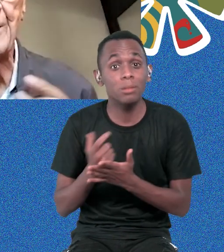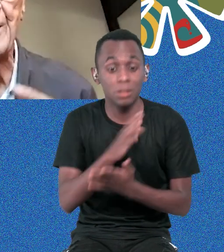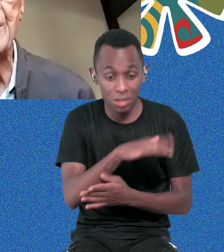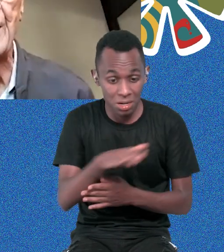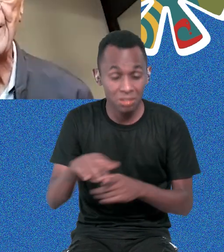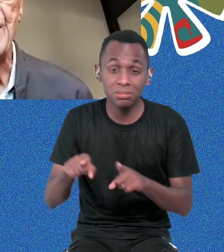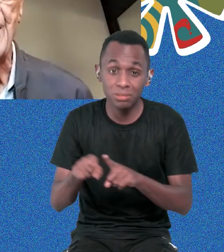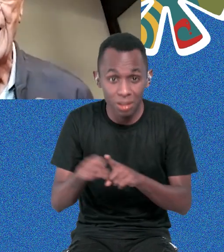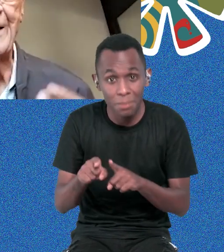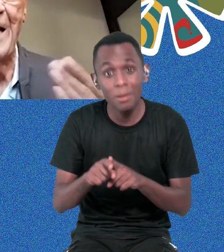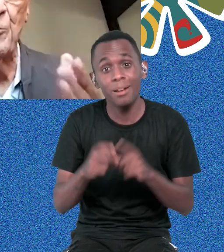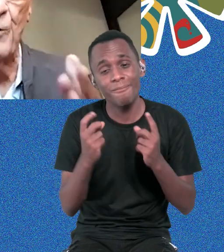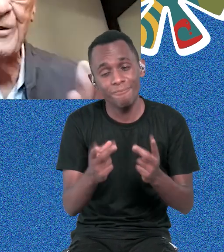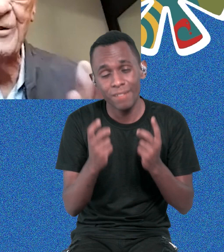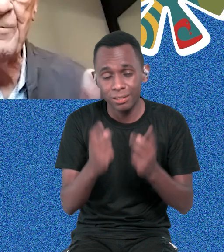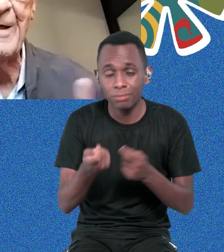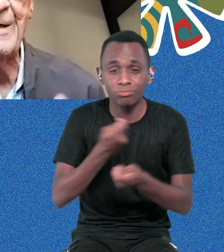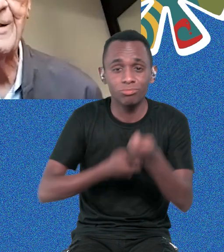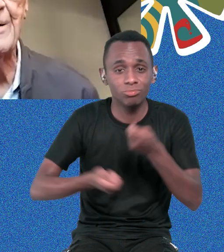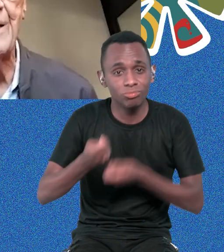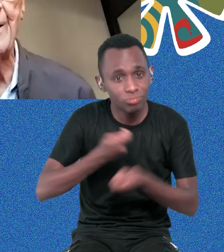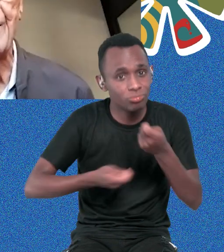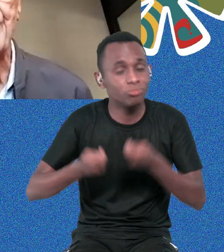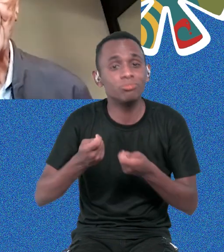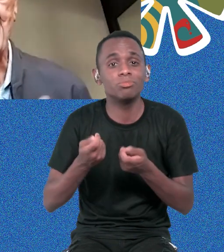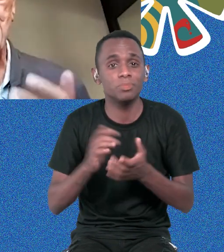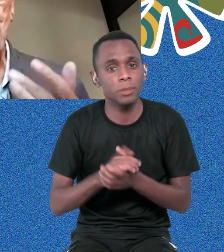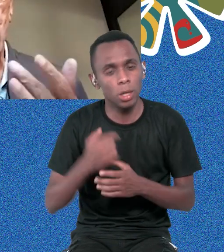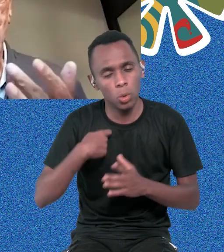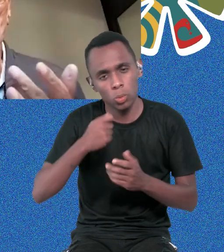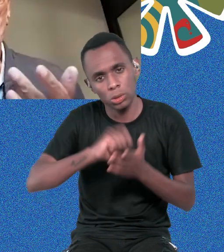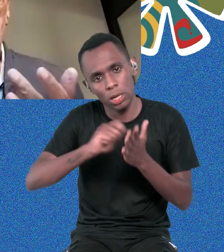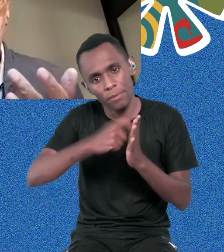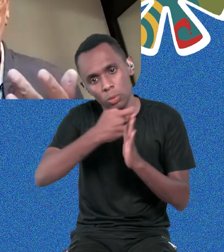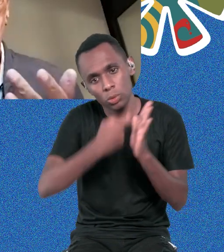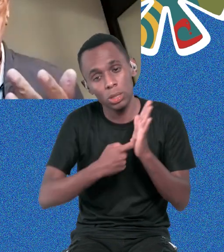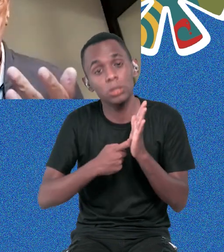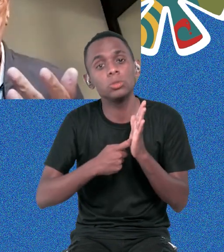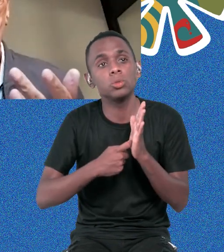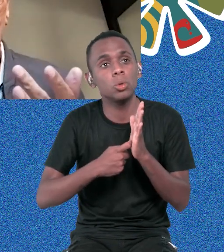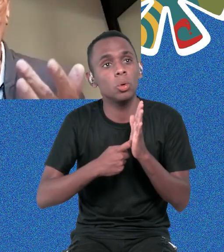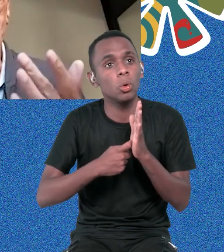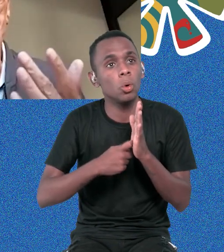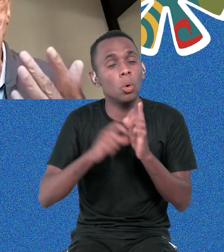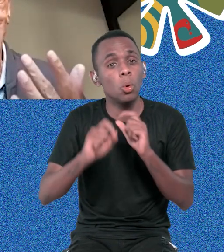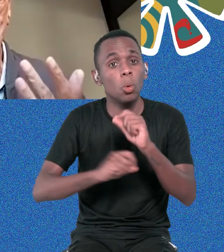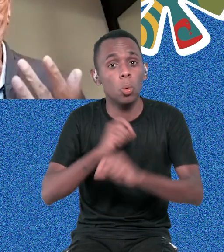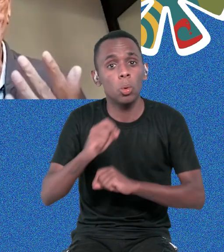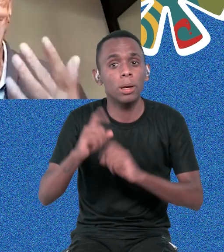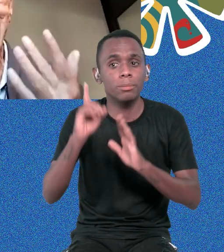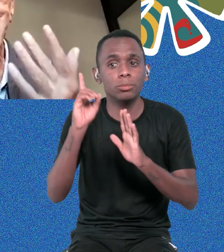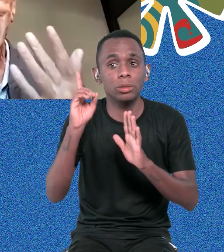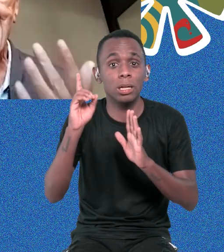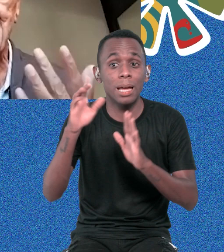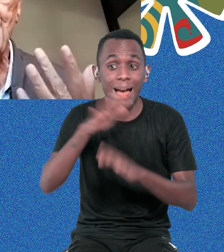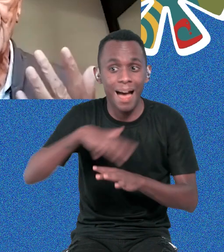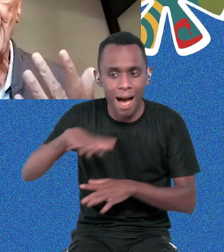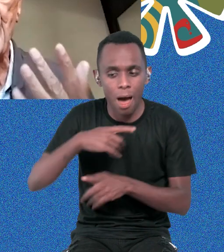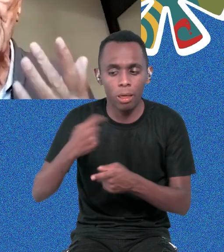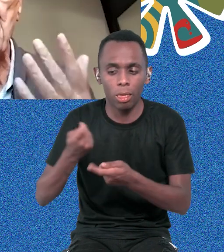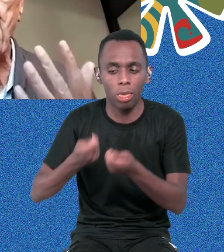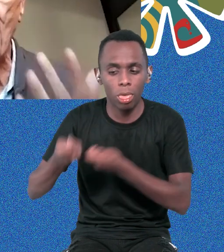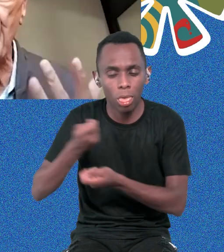infância é mercantilizada. Até a educação é mercantilizada. Estou escrevendo um texto dizendo o Estado de